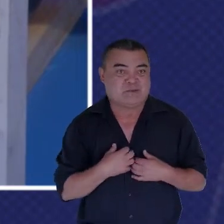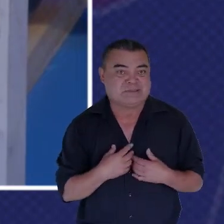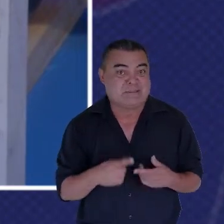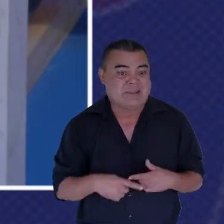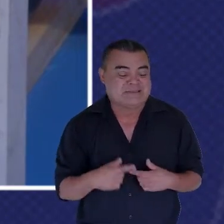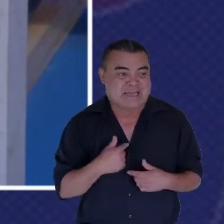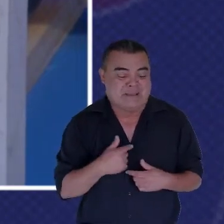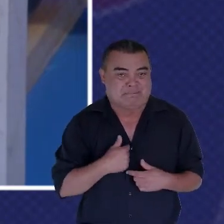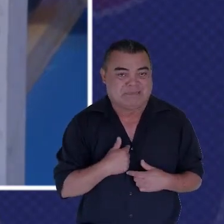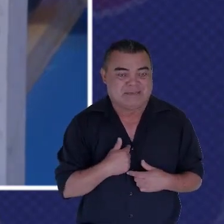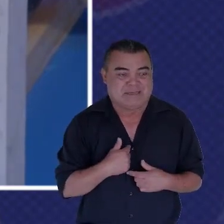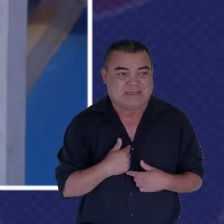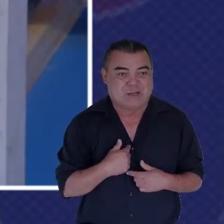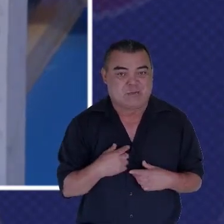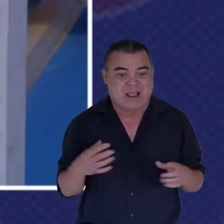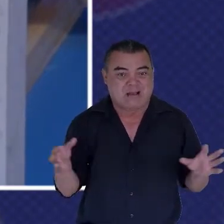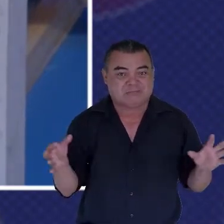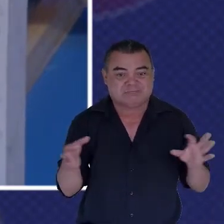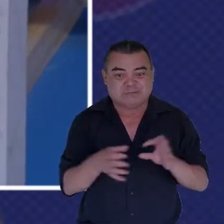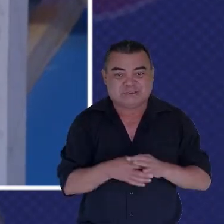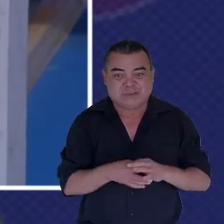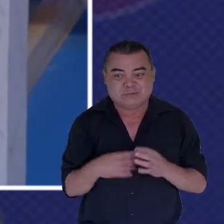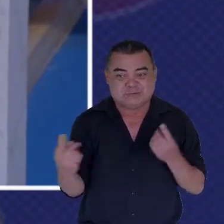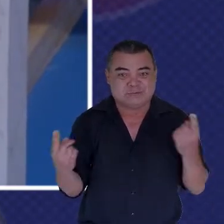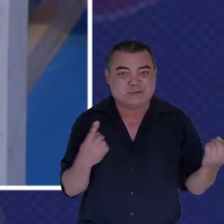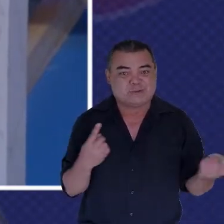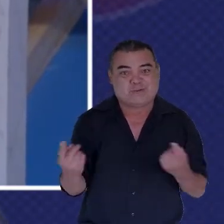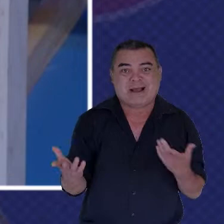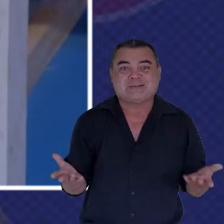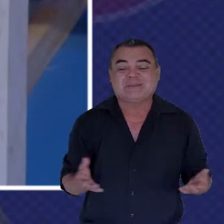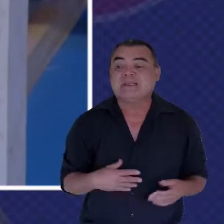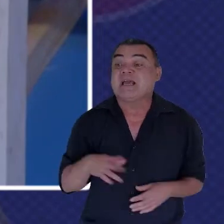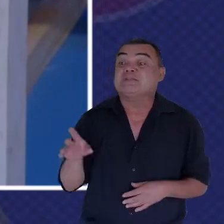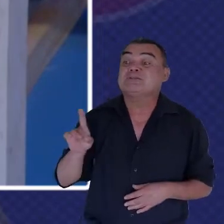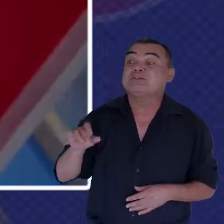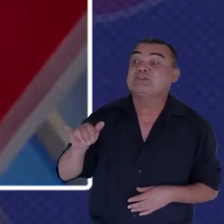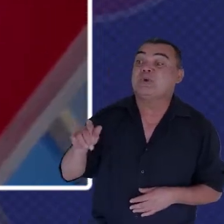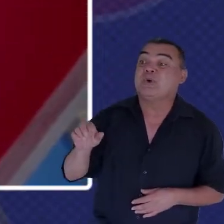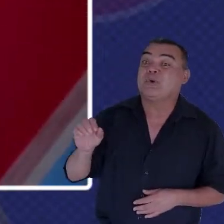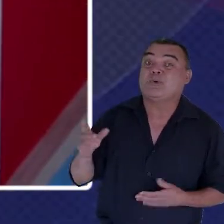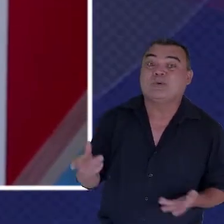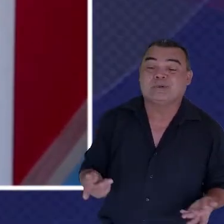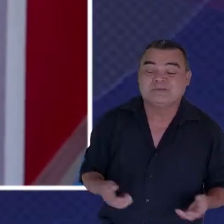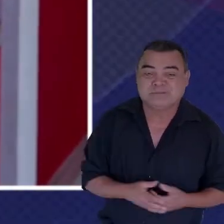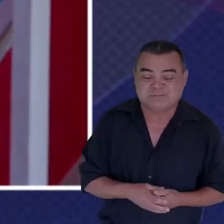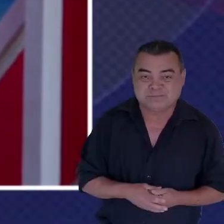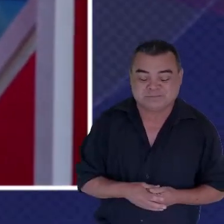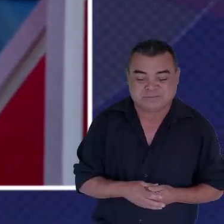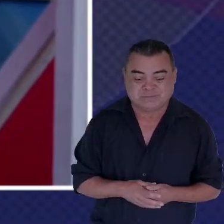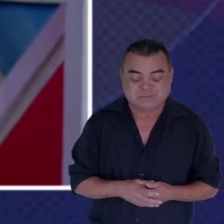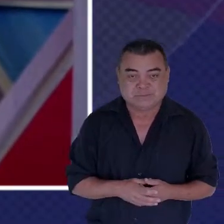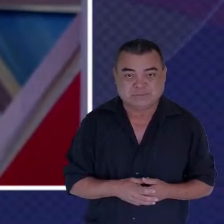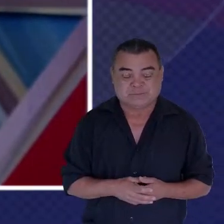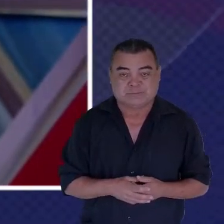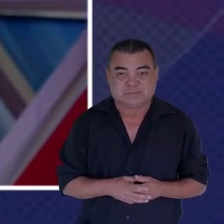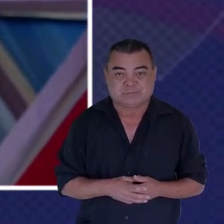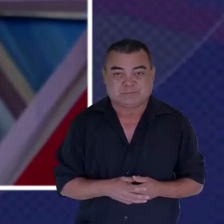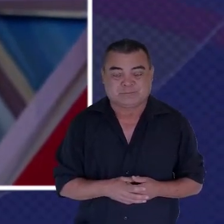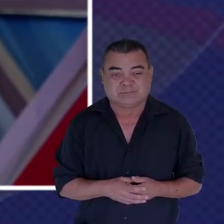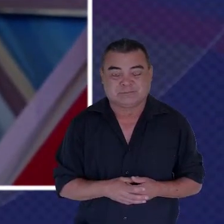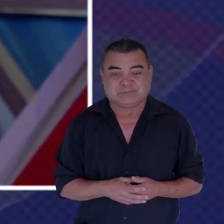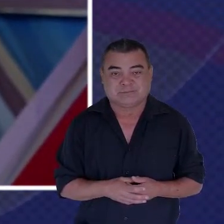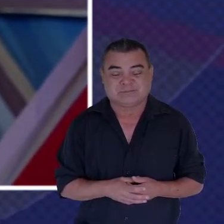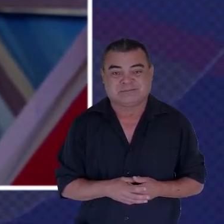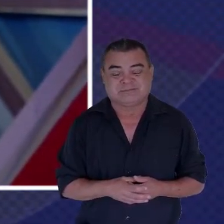nesse momento Seria uma boa fusão entre esses dois quadros e a sua Diogo Nossa amiga eu tô mais confuso